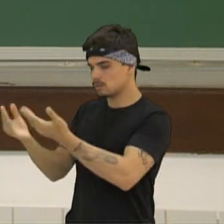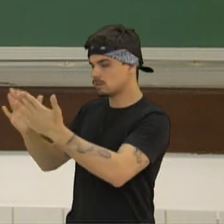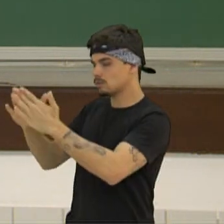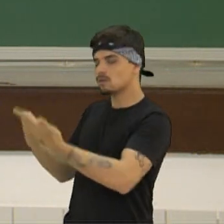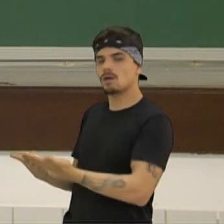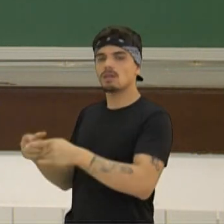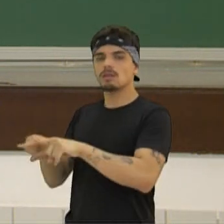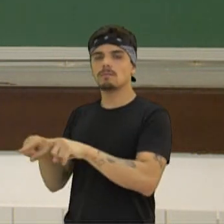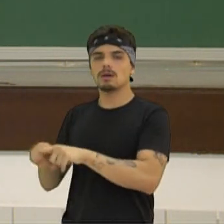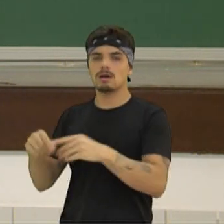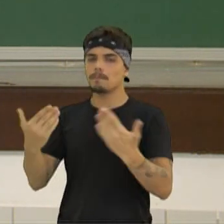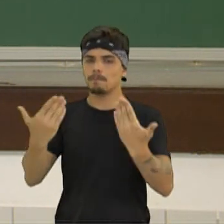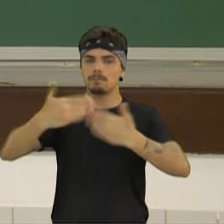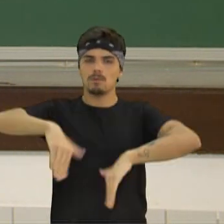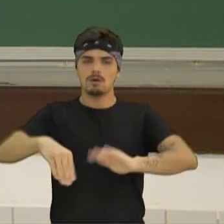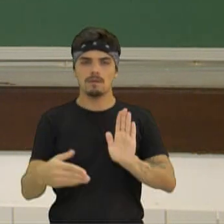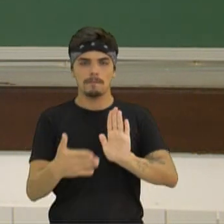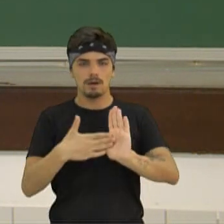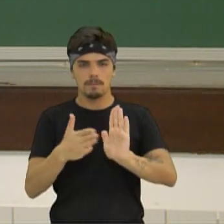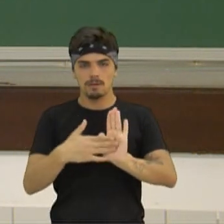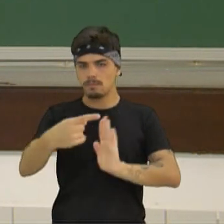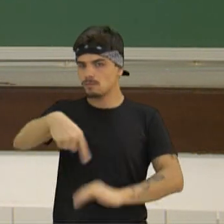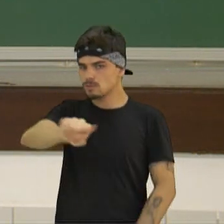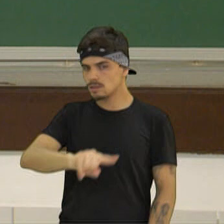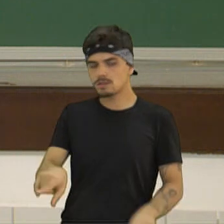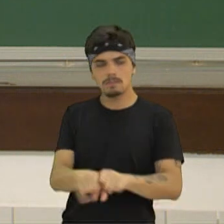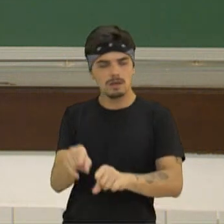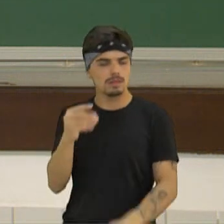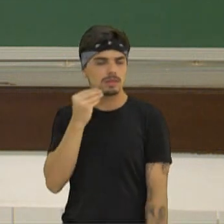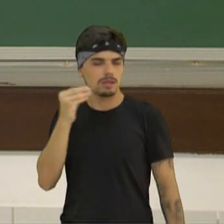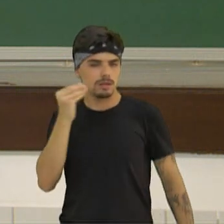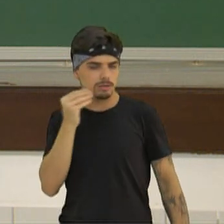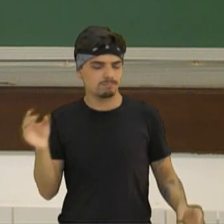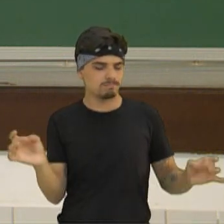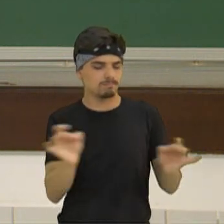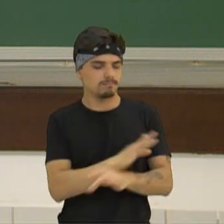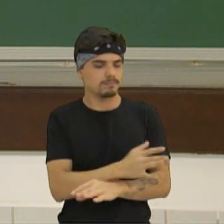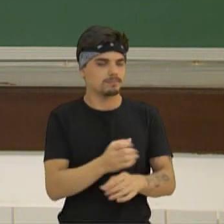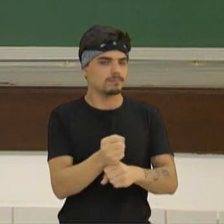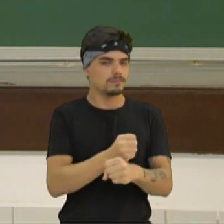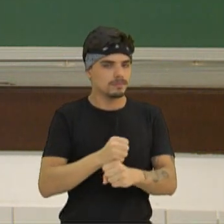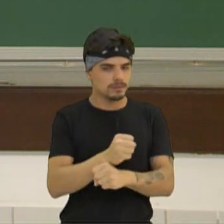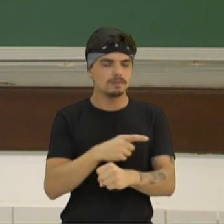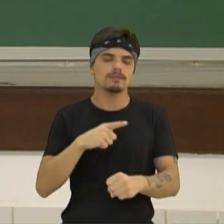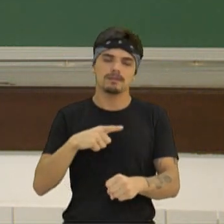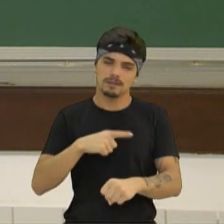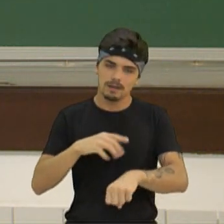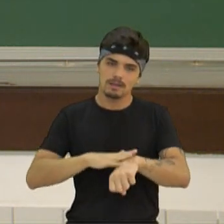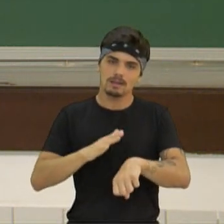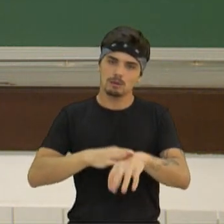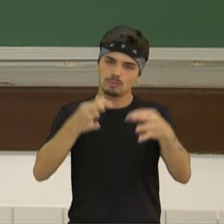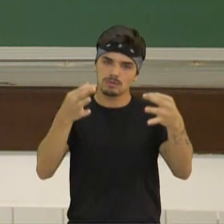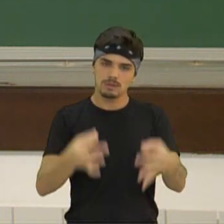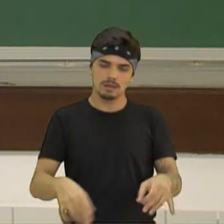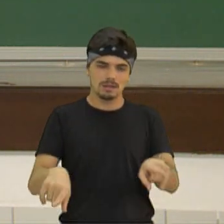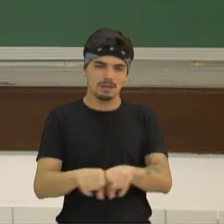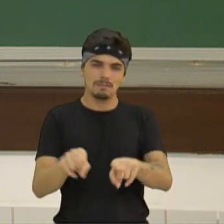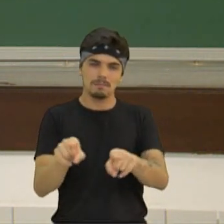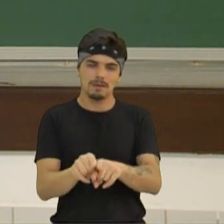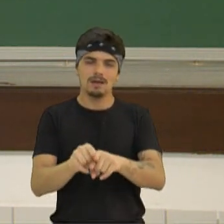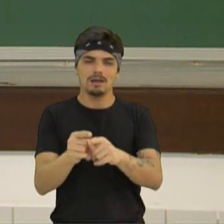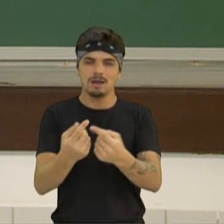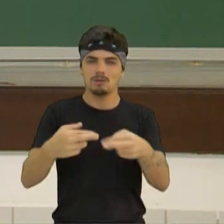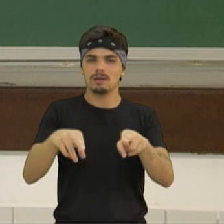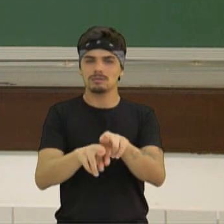e é prova que o professor está postando ali. Tenta concluir o ano aí, gente, prazo aí certo, não pegar recuperações,